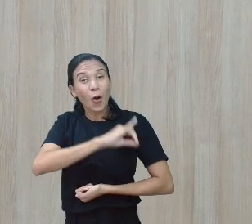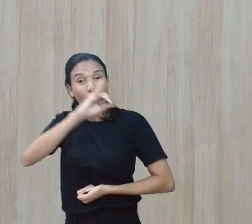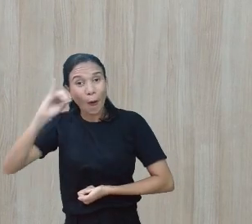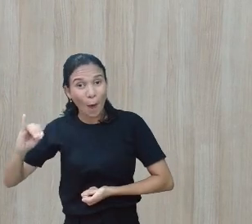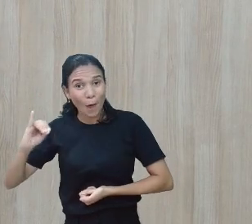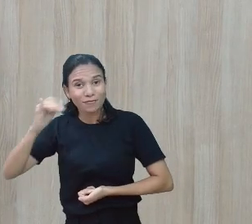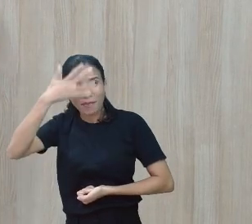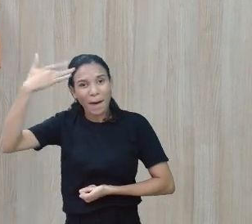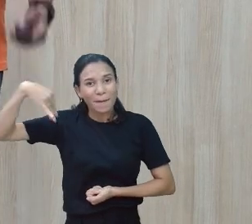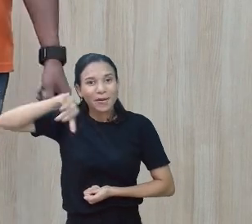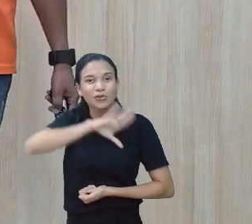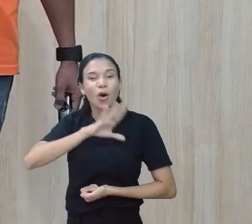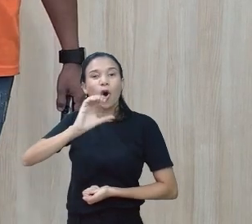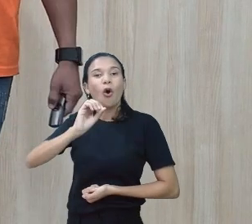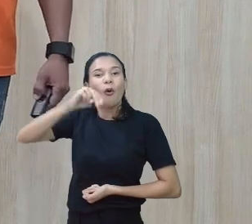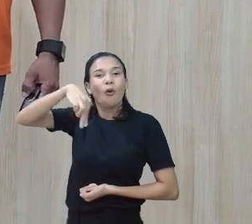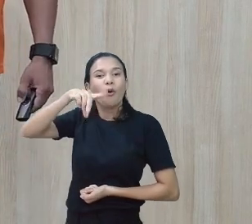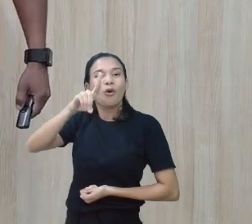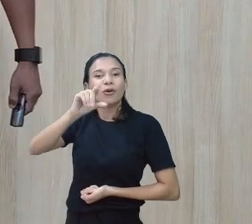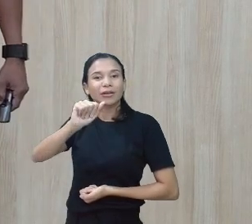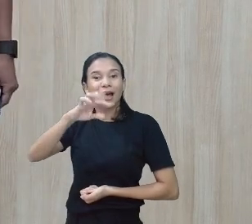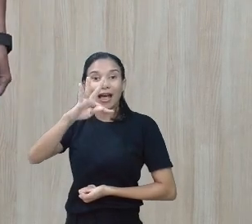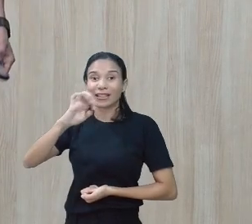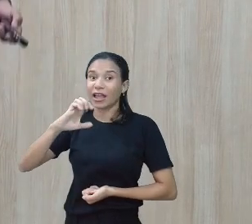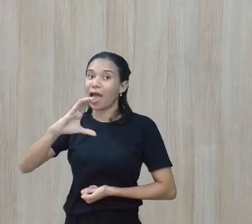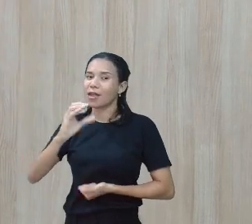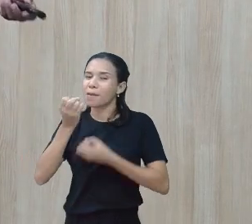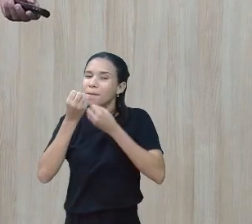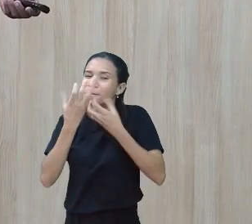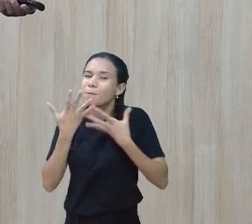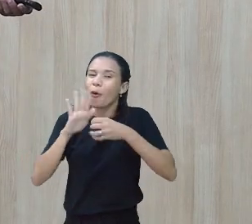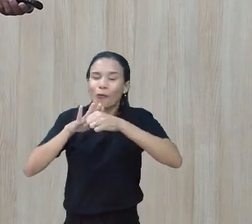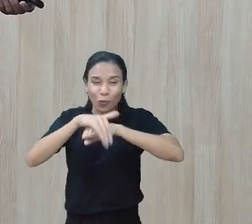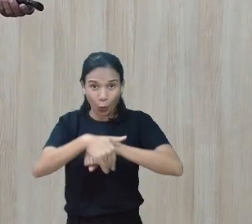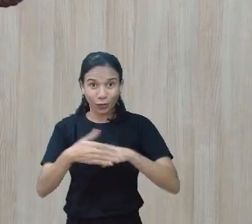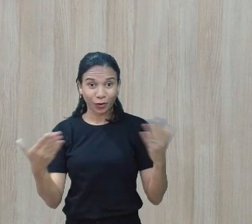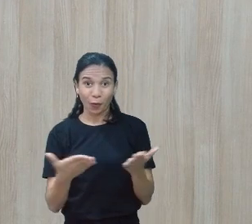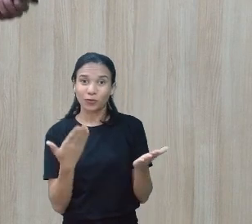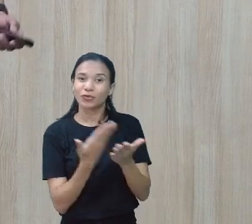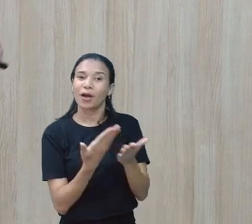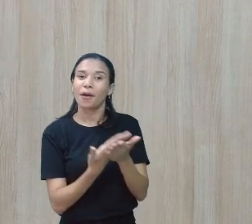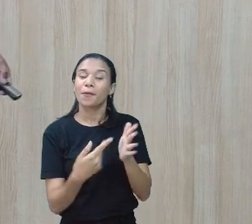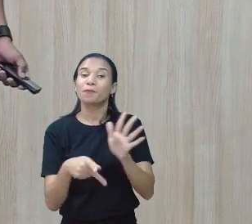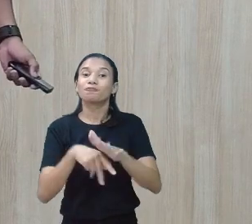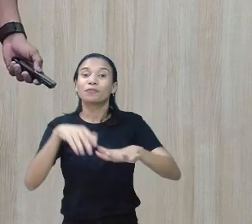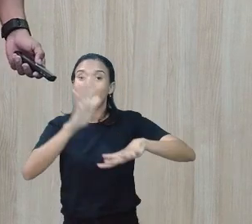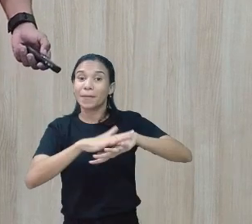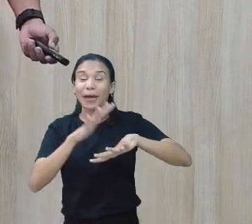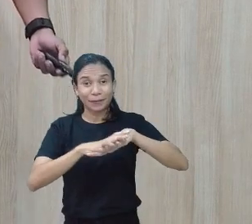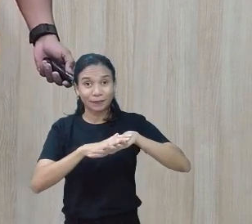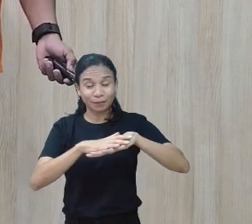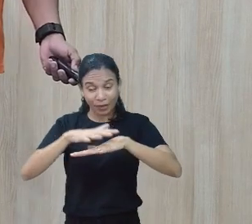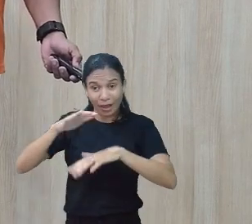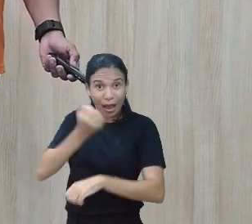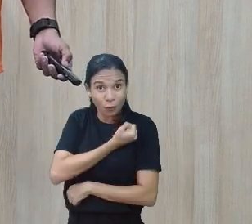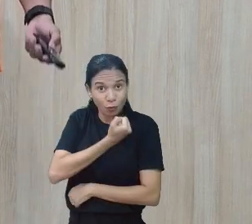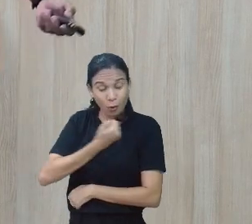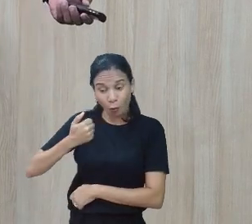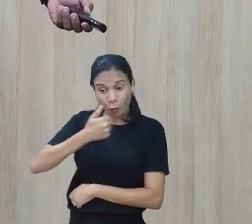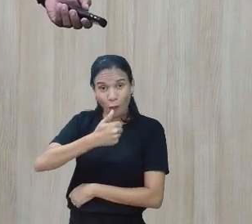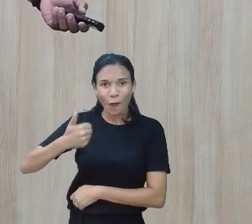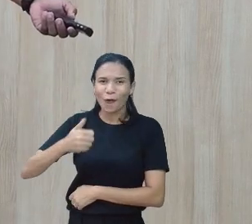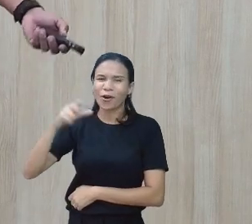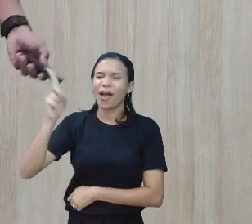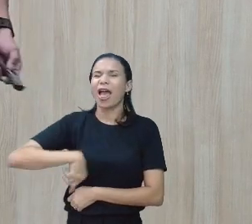Olá, gente do Onda Tech, muito boa noite. Estamos aqui para mais uma aula de matemática. Hoje nossa aula 11. Hoje